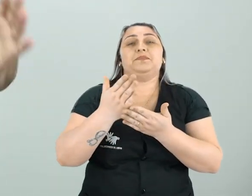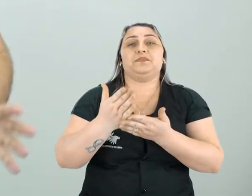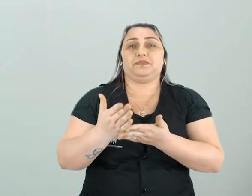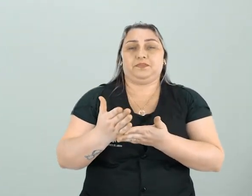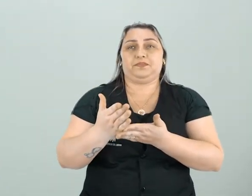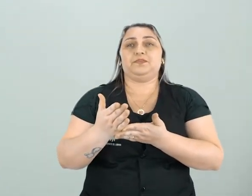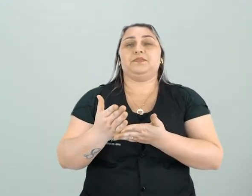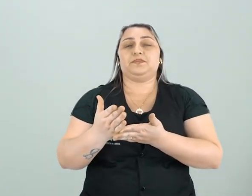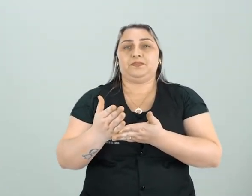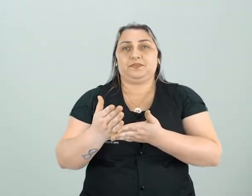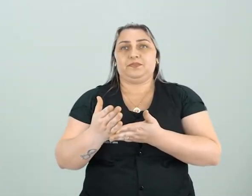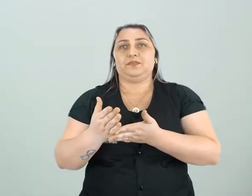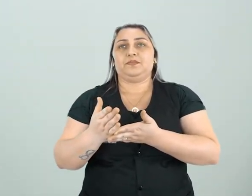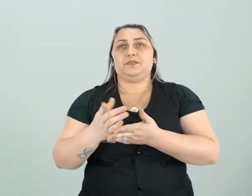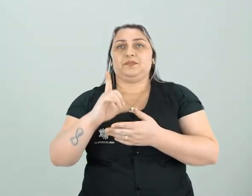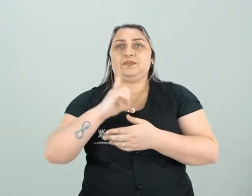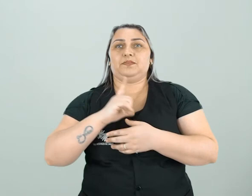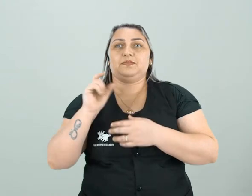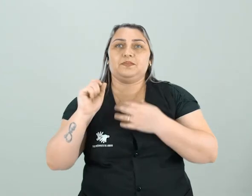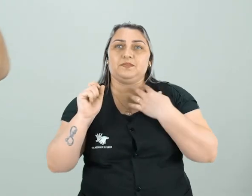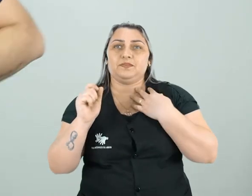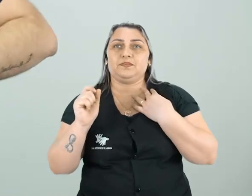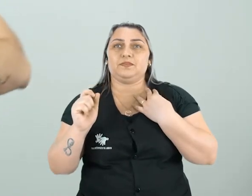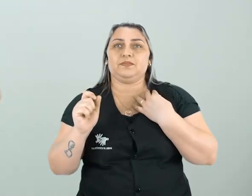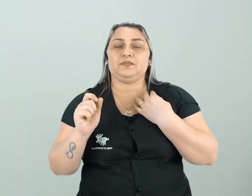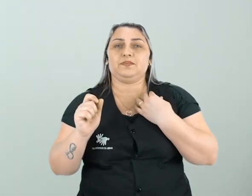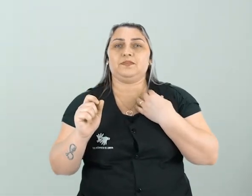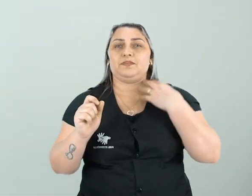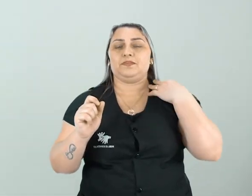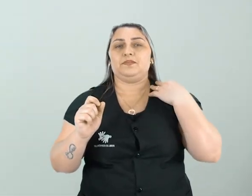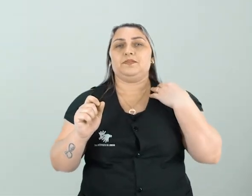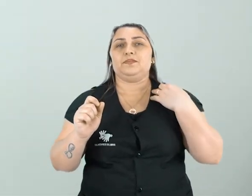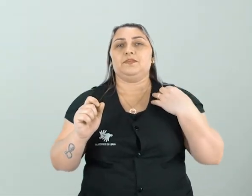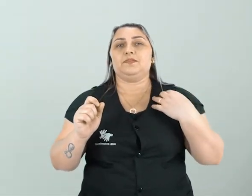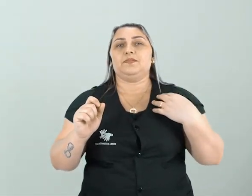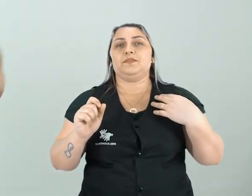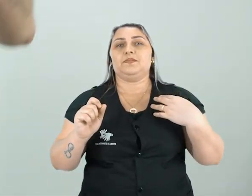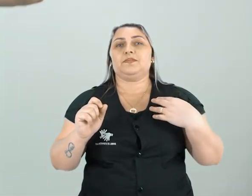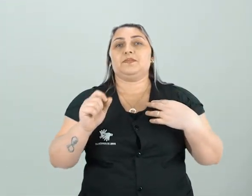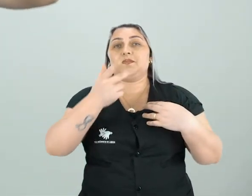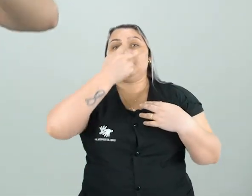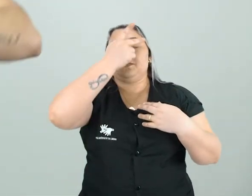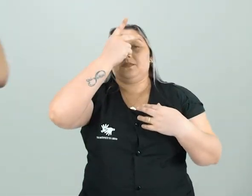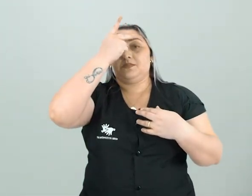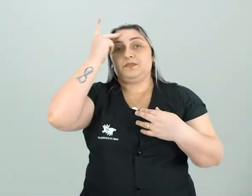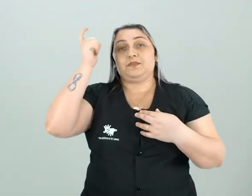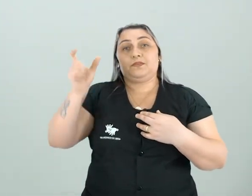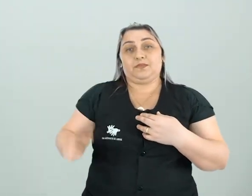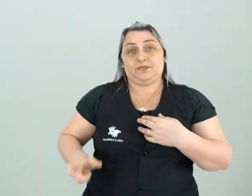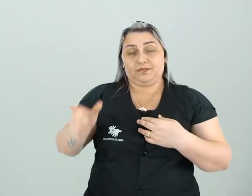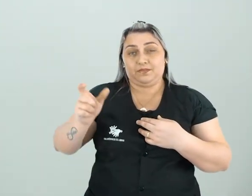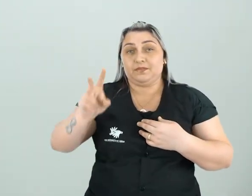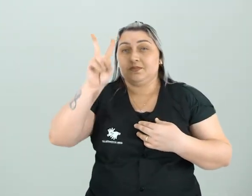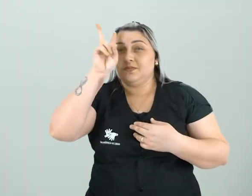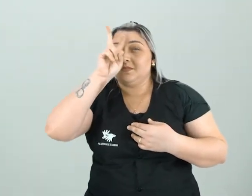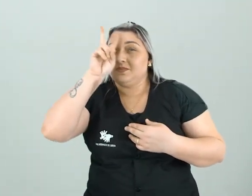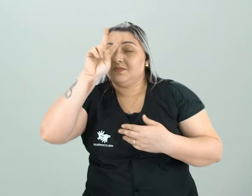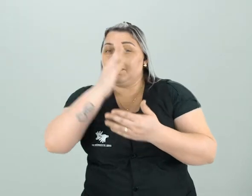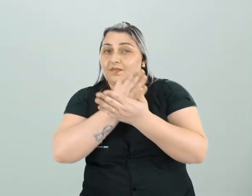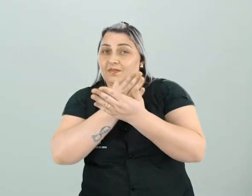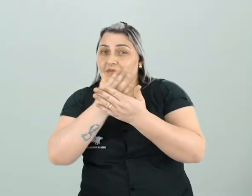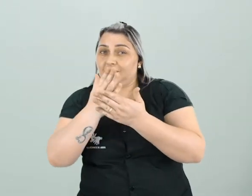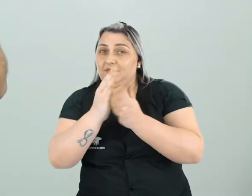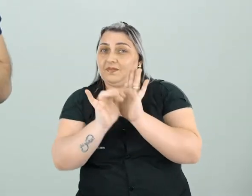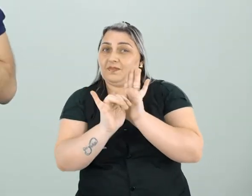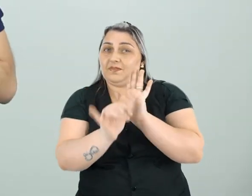No começo, geralmente, acontece o quê? No começo, geralmente, tem os personagens. Lembra que no começo da